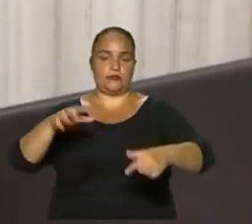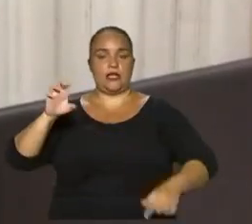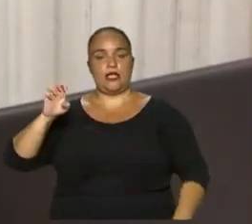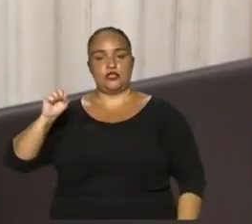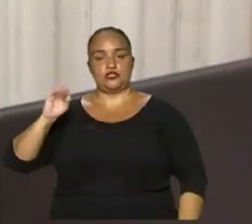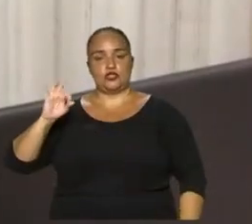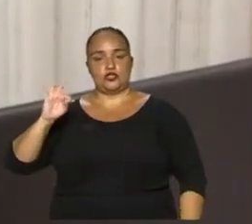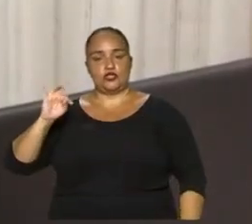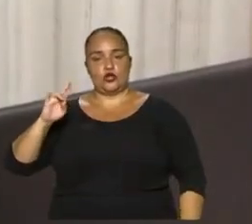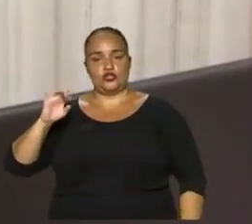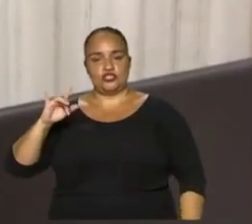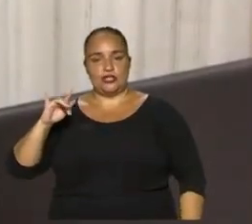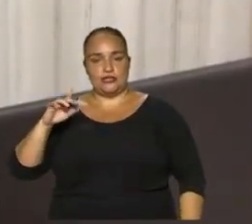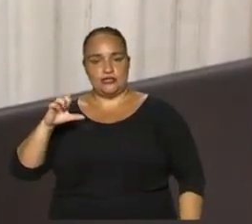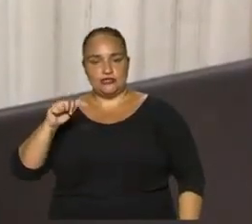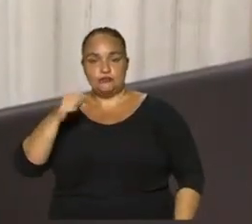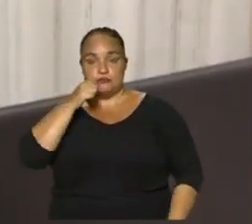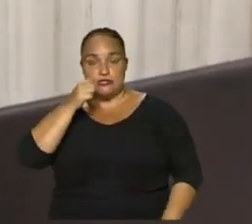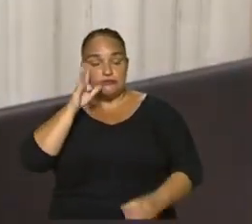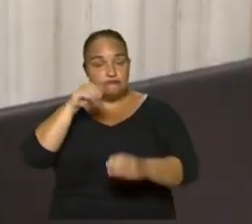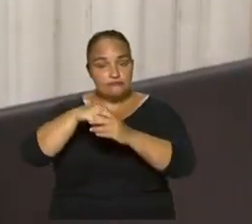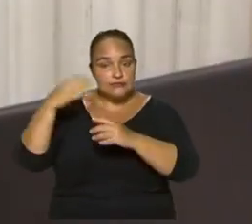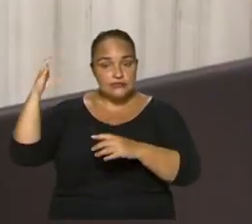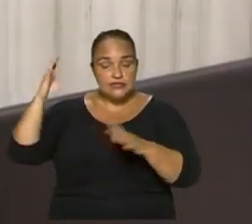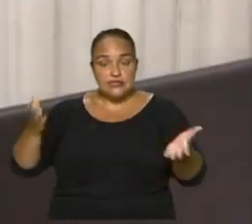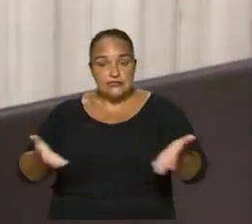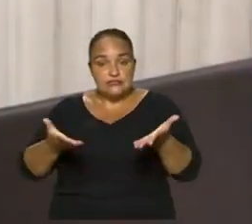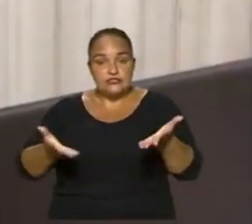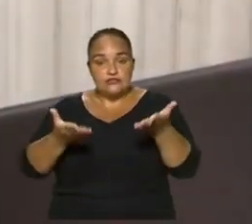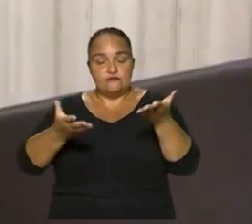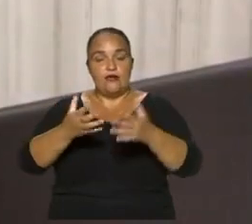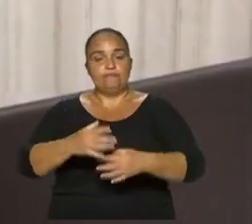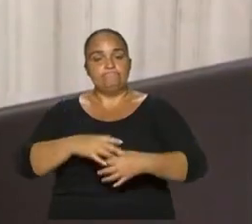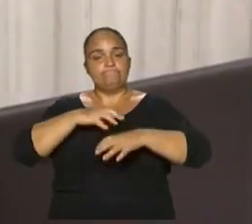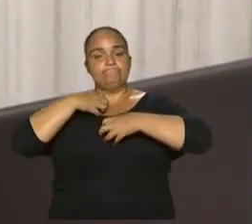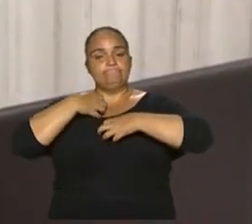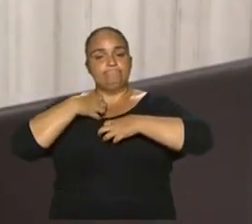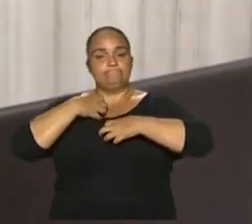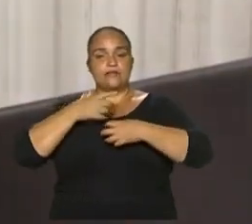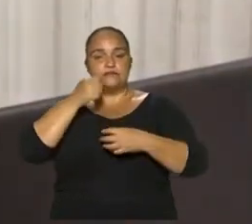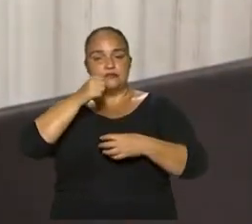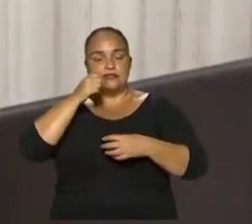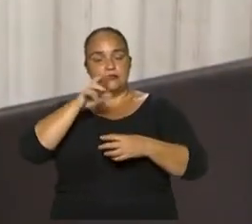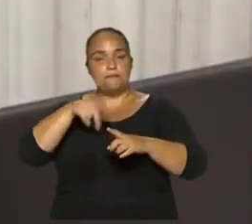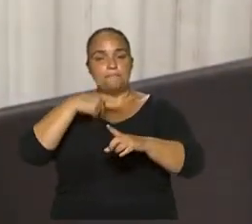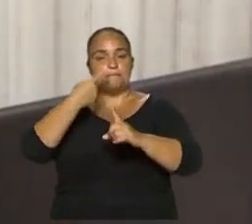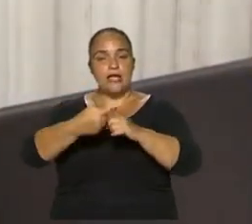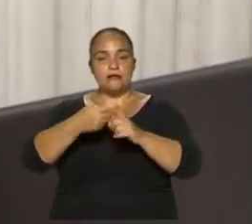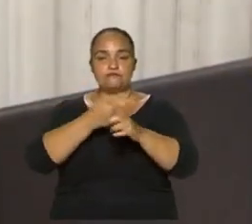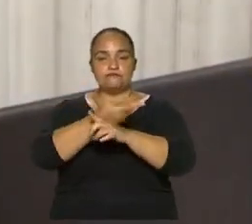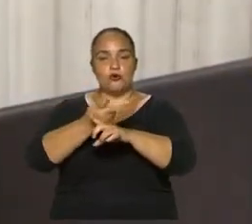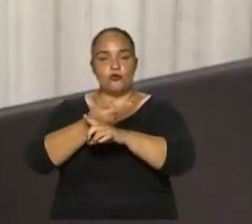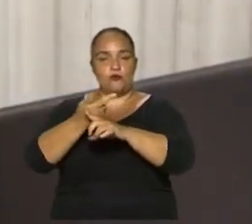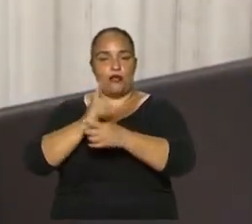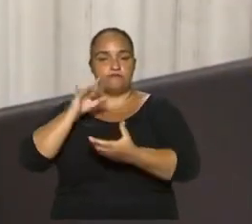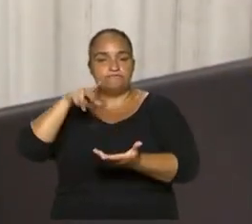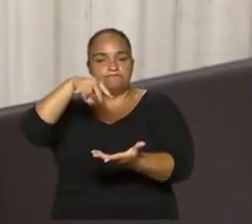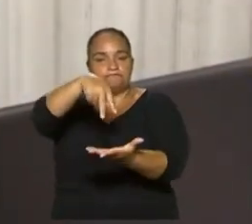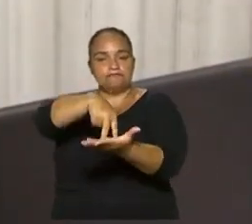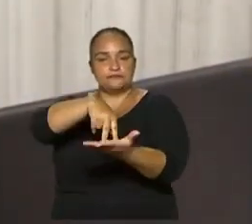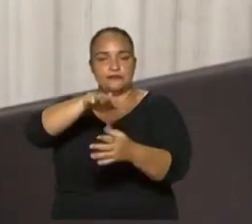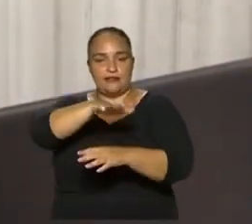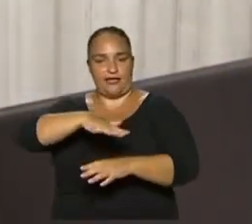na Ciência, que ela serve para incentivar e para inspirar cada vez mais meninas a buscarem o protagonismo nessas